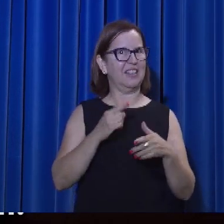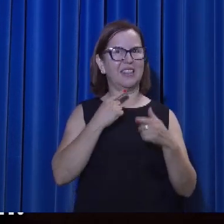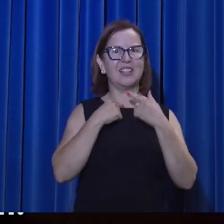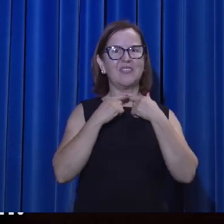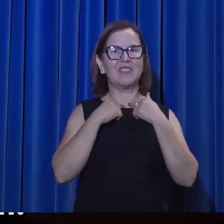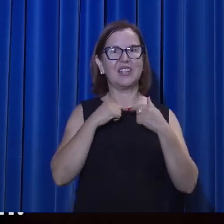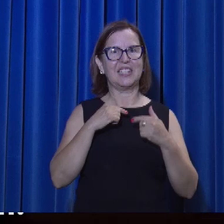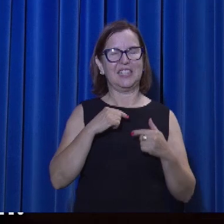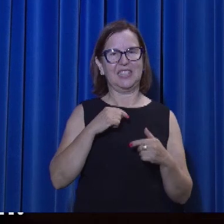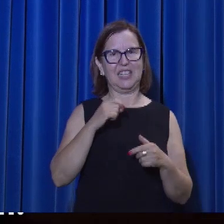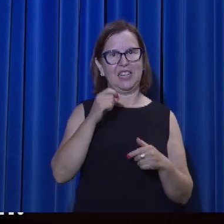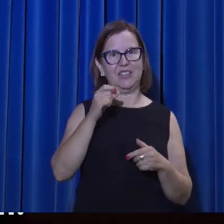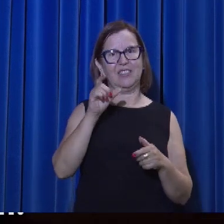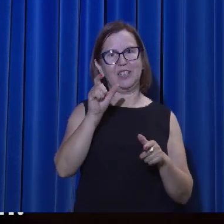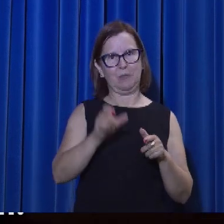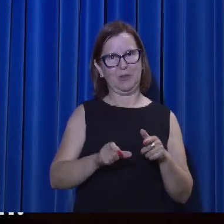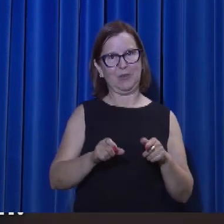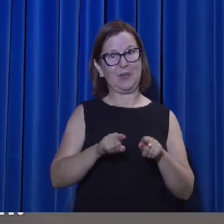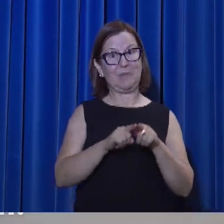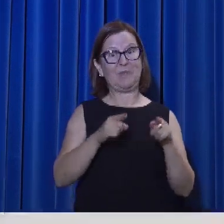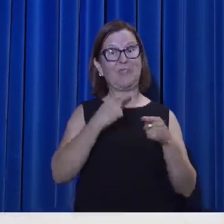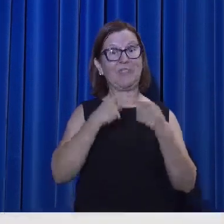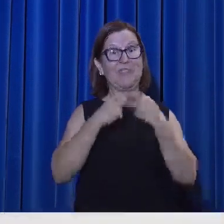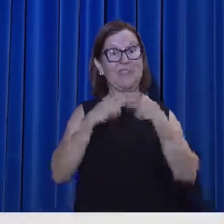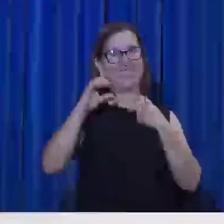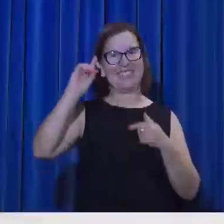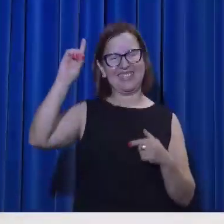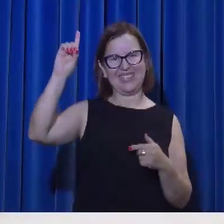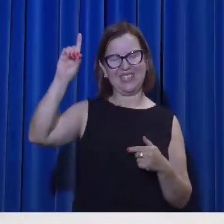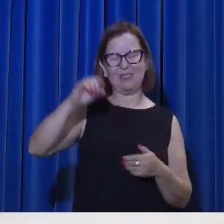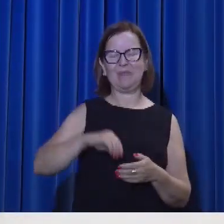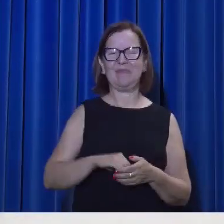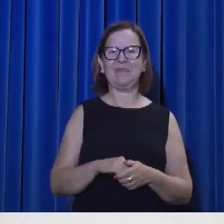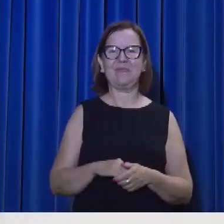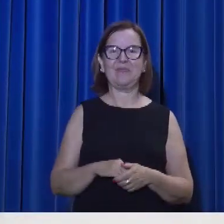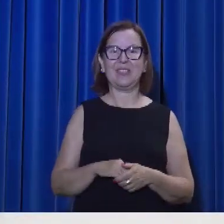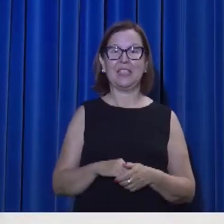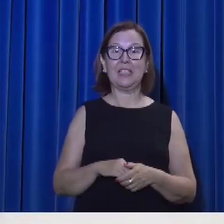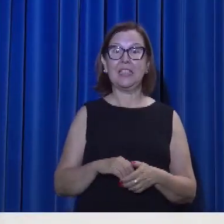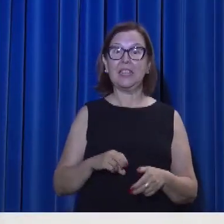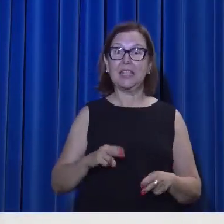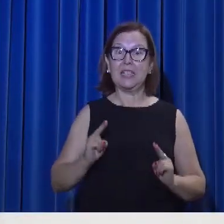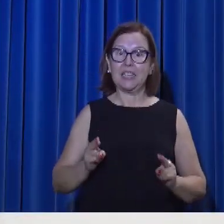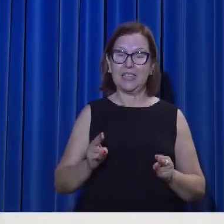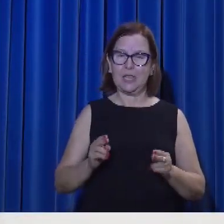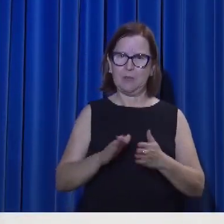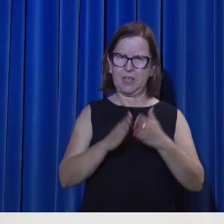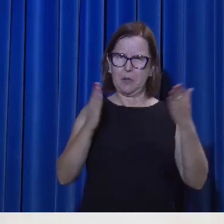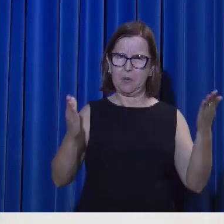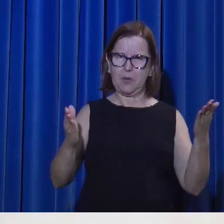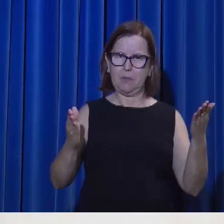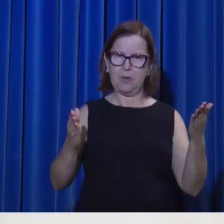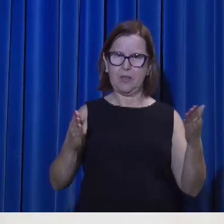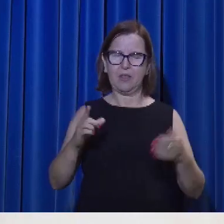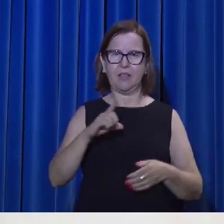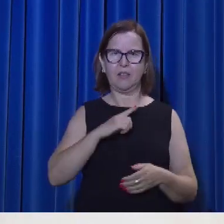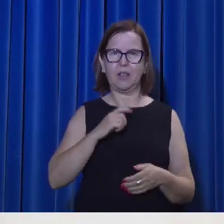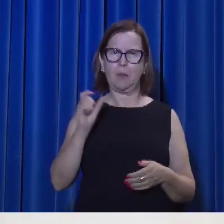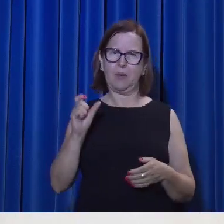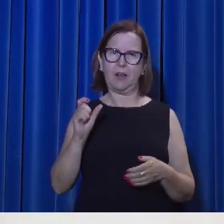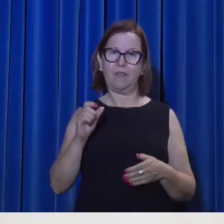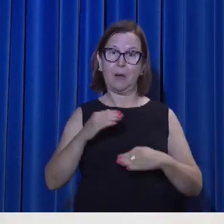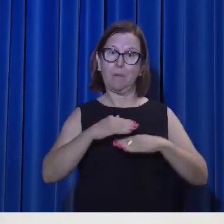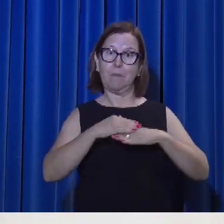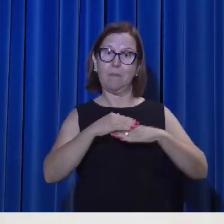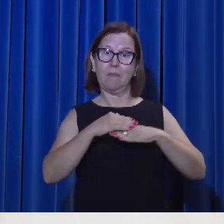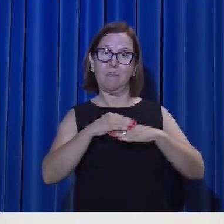homem, mas de Deus. Oh, meus irmãos, toda vez que tem um mas na Bíblia, você tem que parar